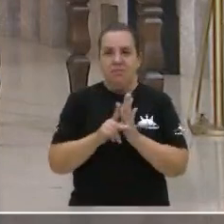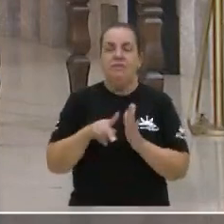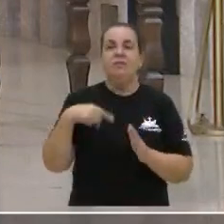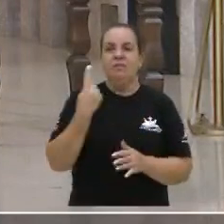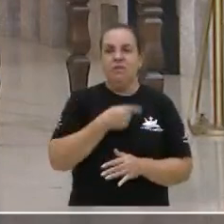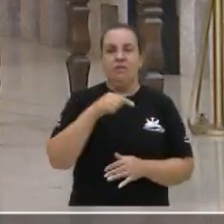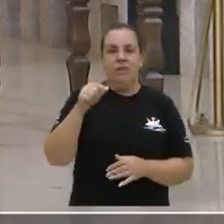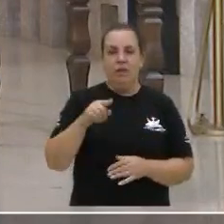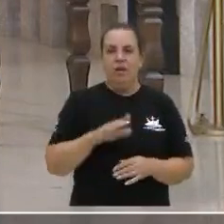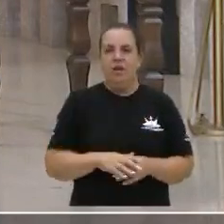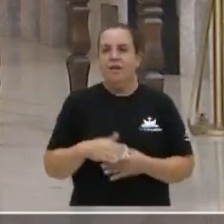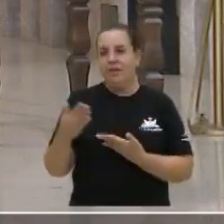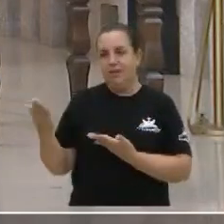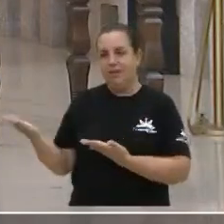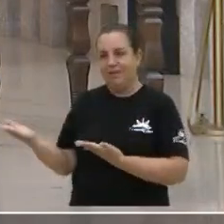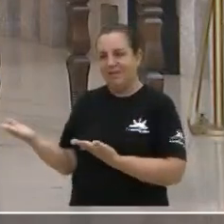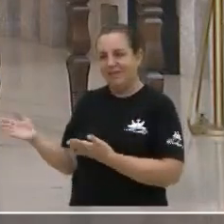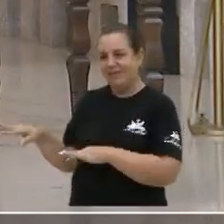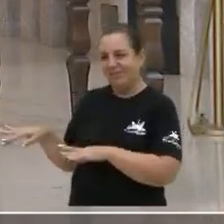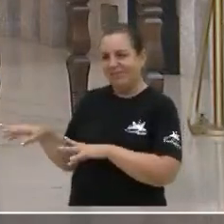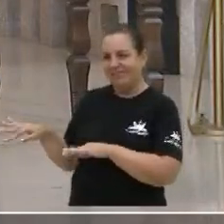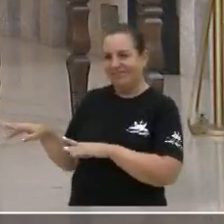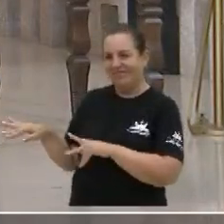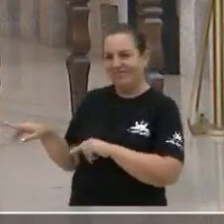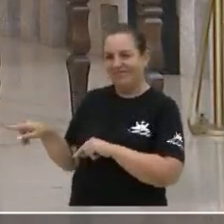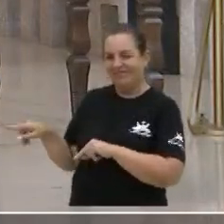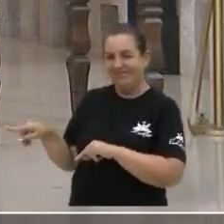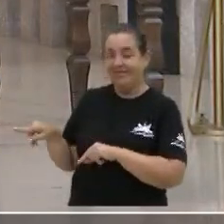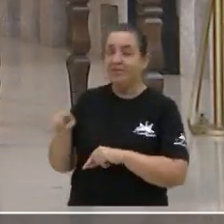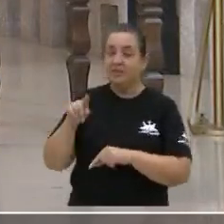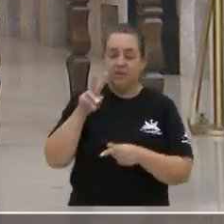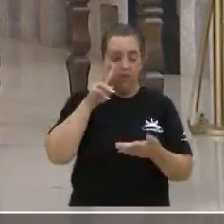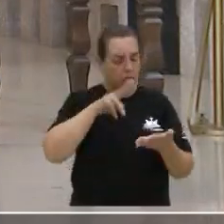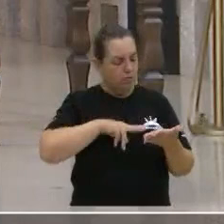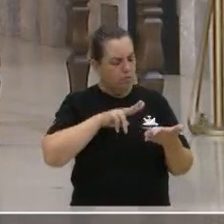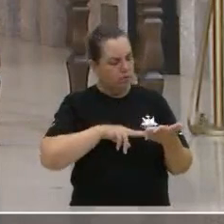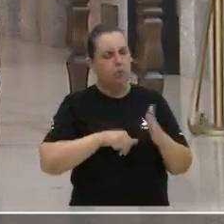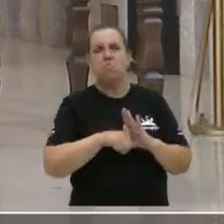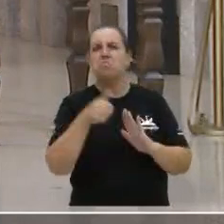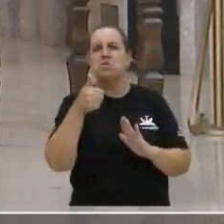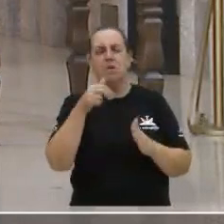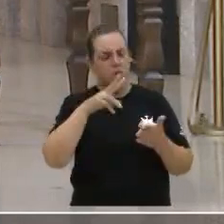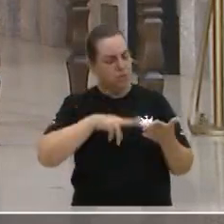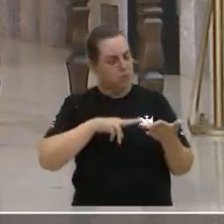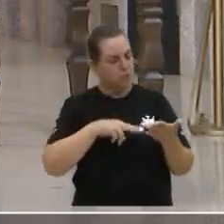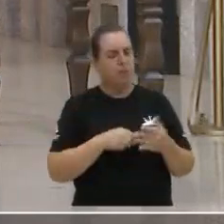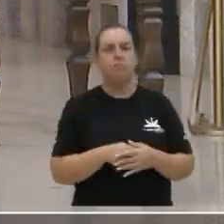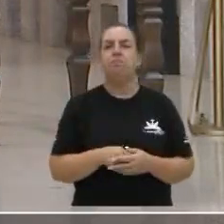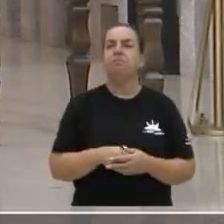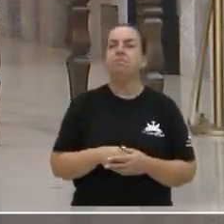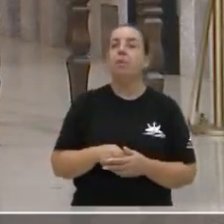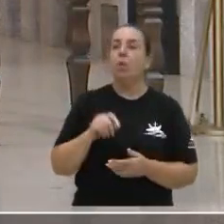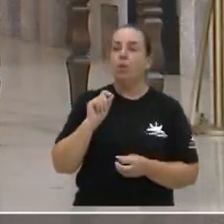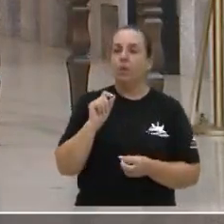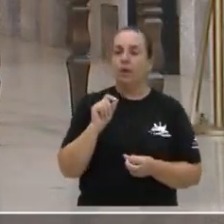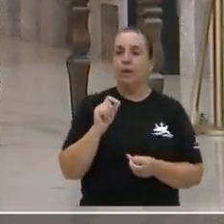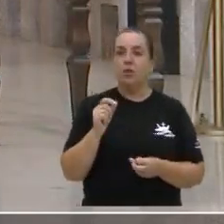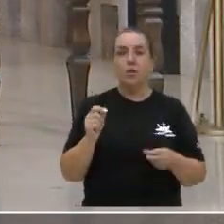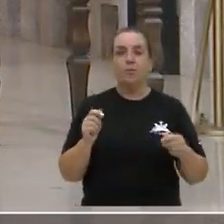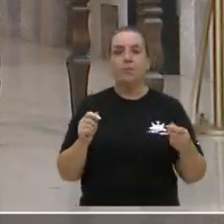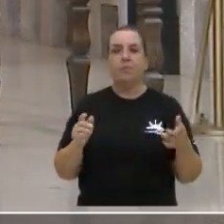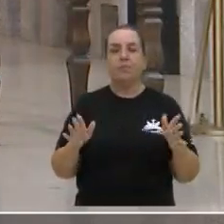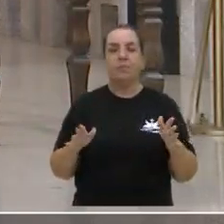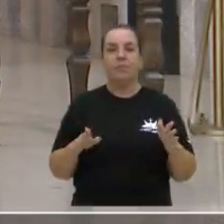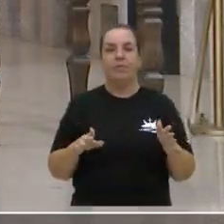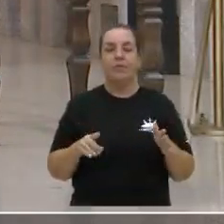é Preciso, você baixa gratuitamente, você vai ver a primeira leitura. A primeira leitura é tirada de